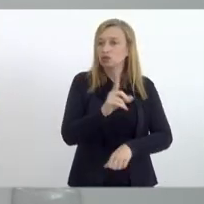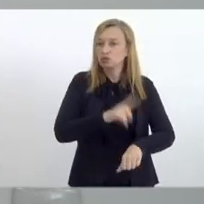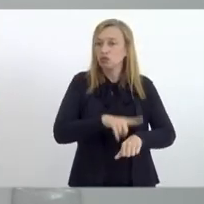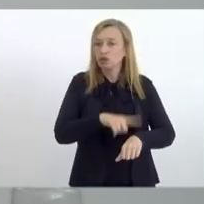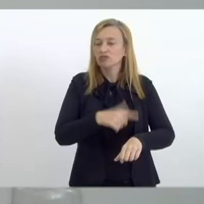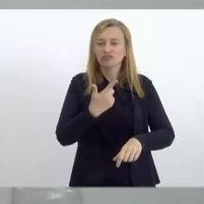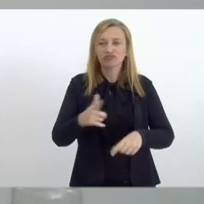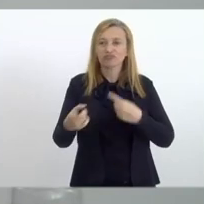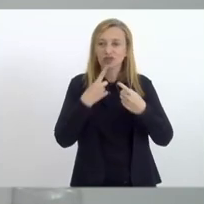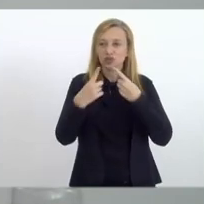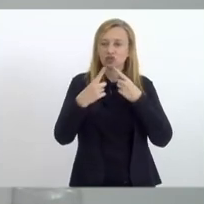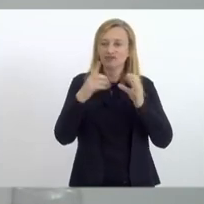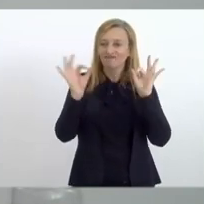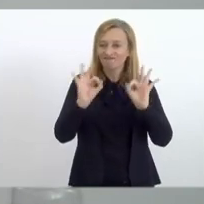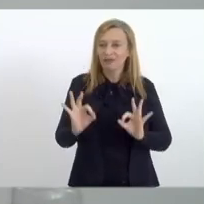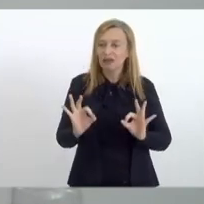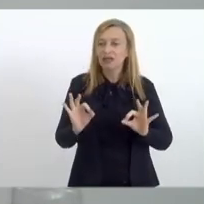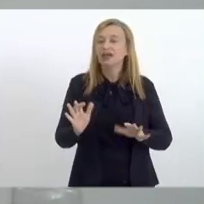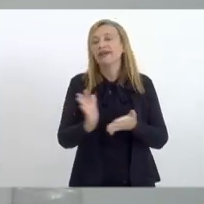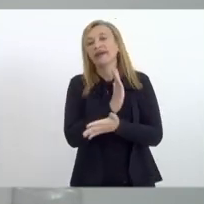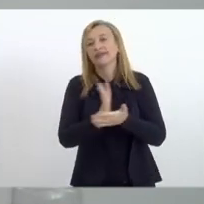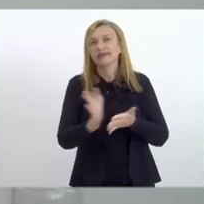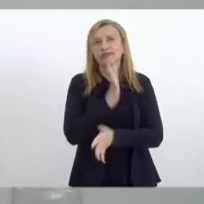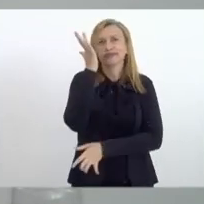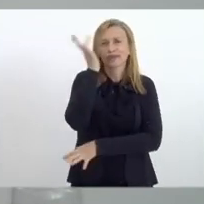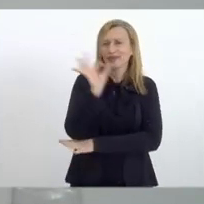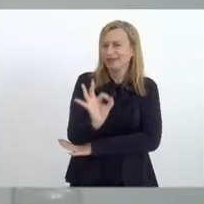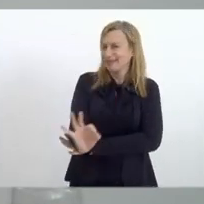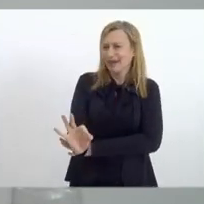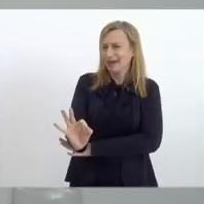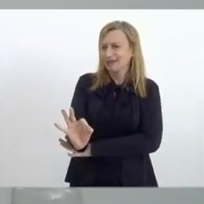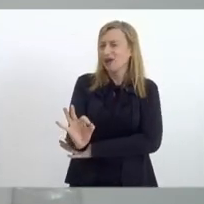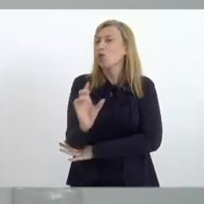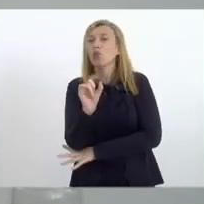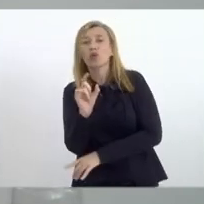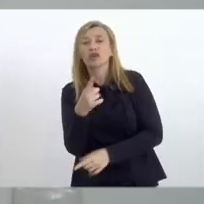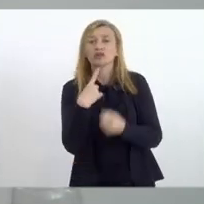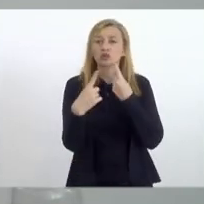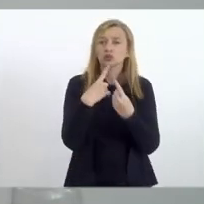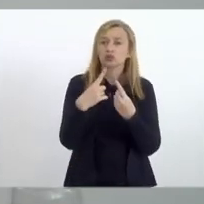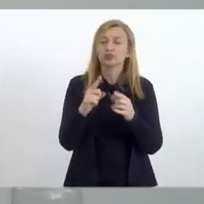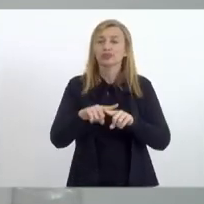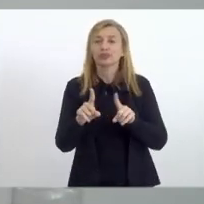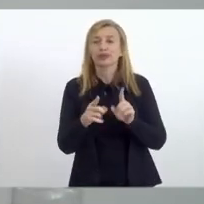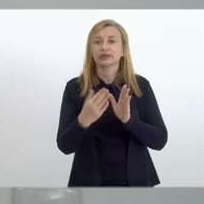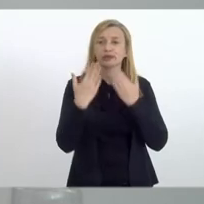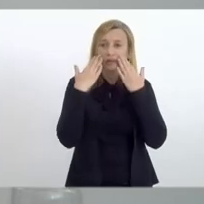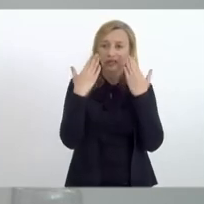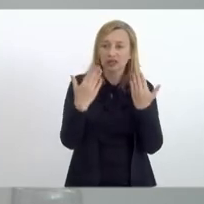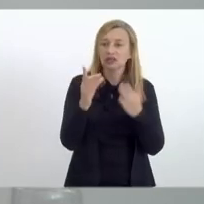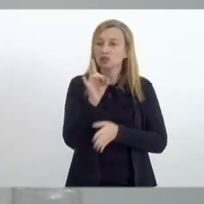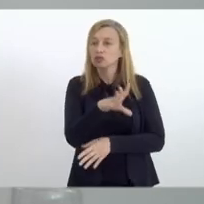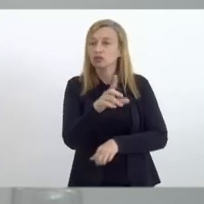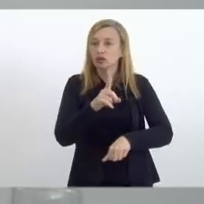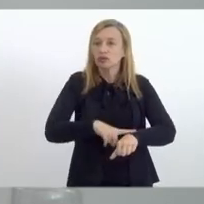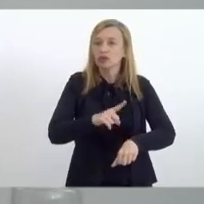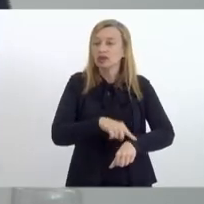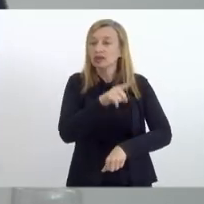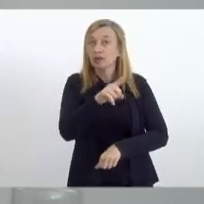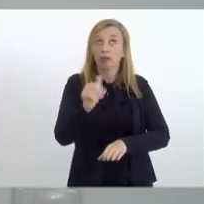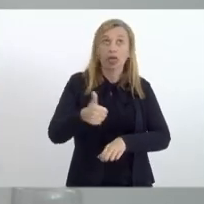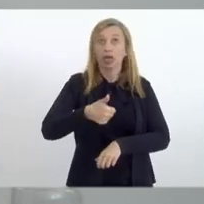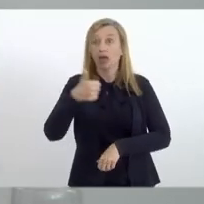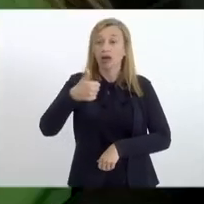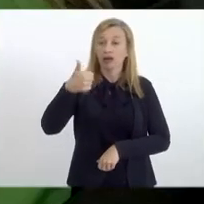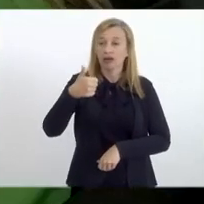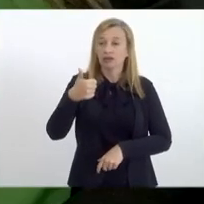discutir absolutamente nada. E muitas vezes, sem saber sequer do que está sendo tratado, mas apresentam emendas de última hora ali, melhorando